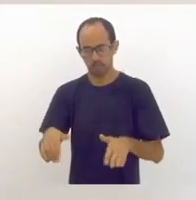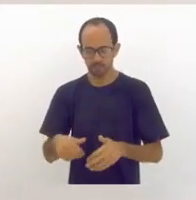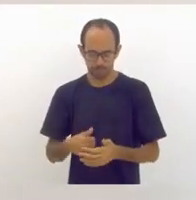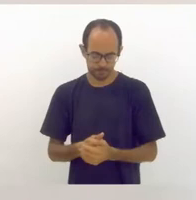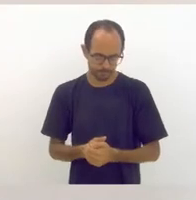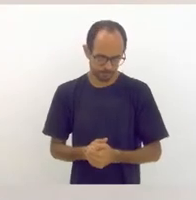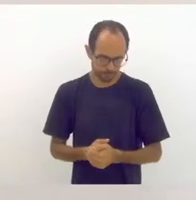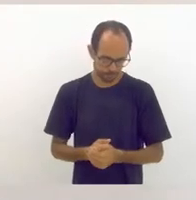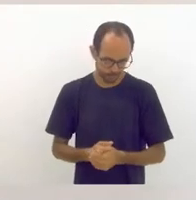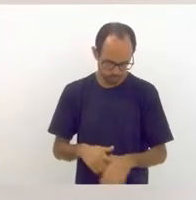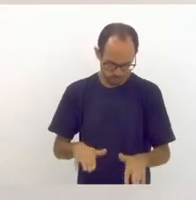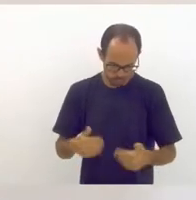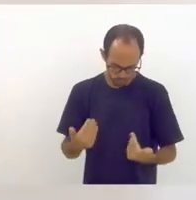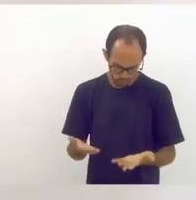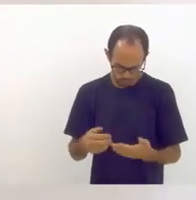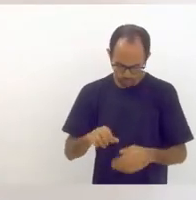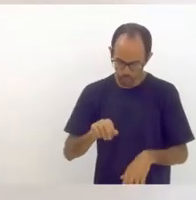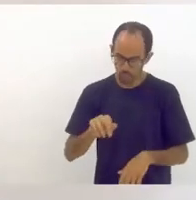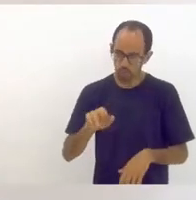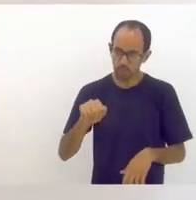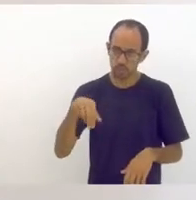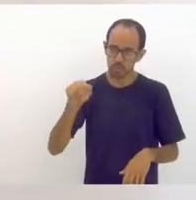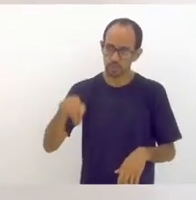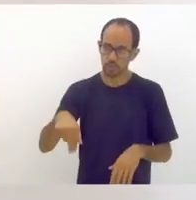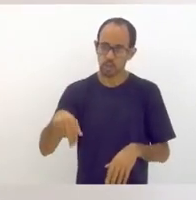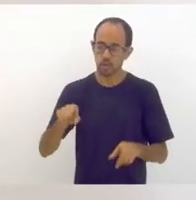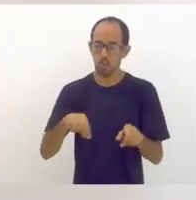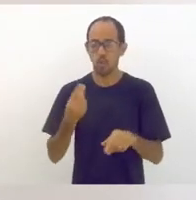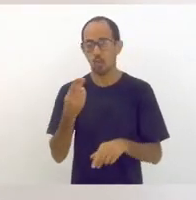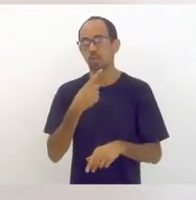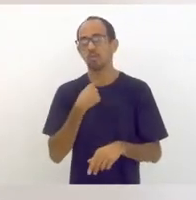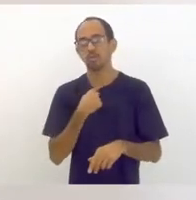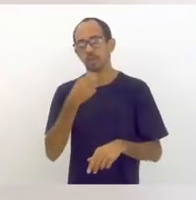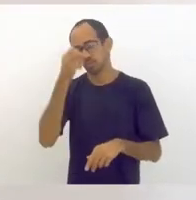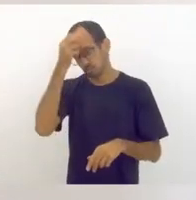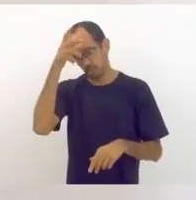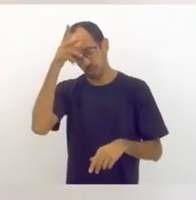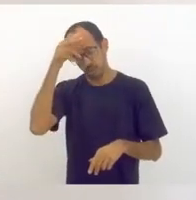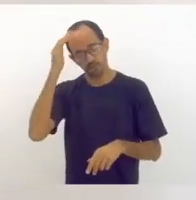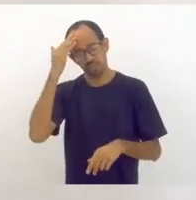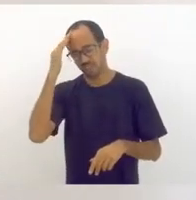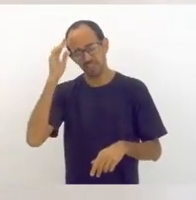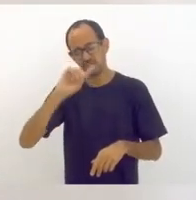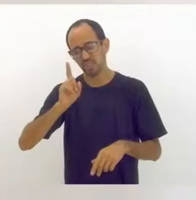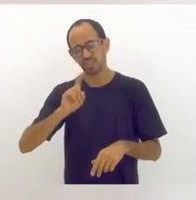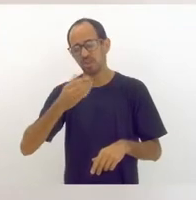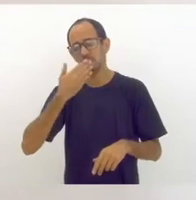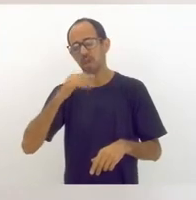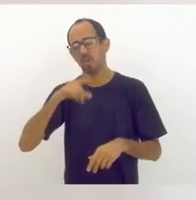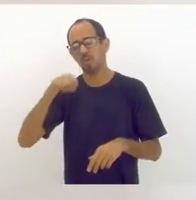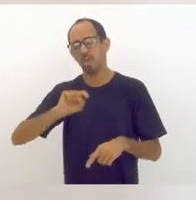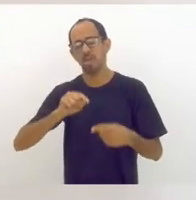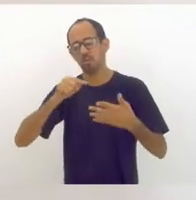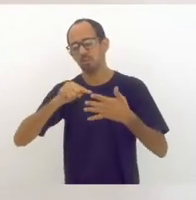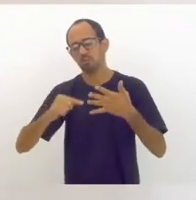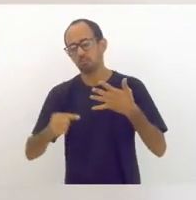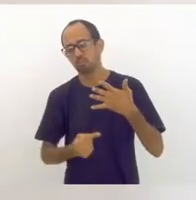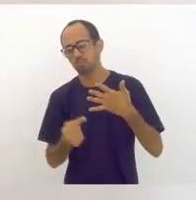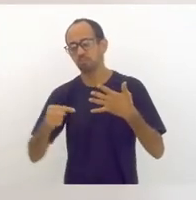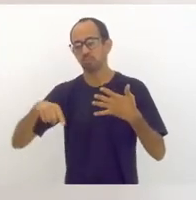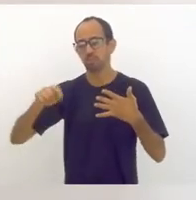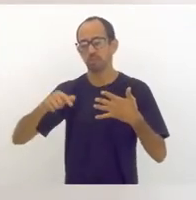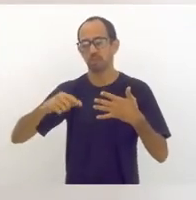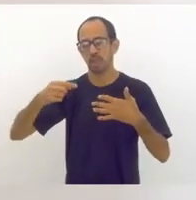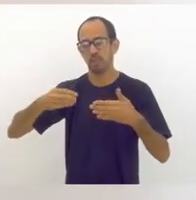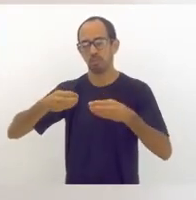anterior da Firjan, ou mesmo na vontade dos prefeitos, quais são os pontos que o refúgio os prejudica,